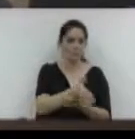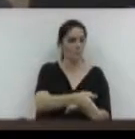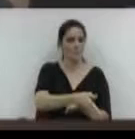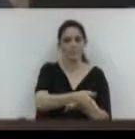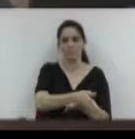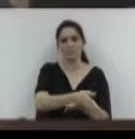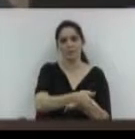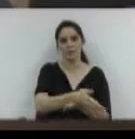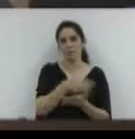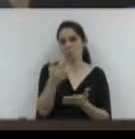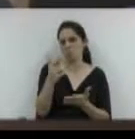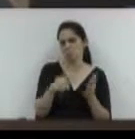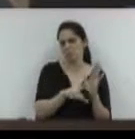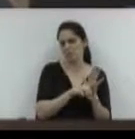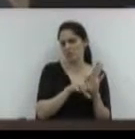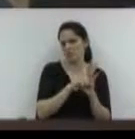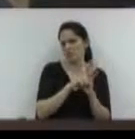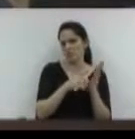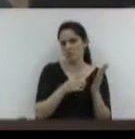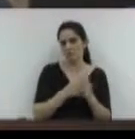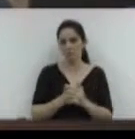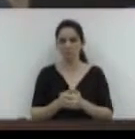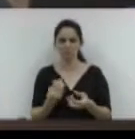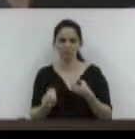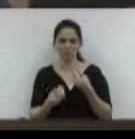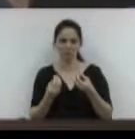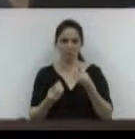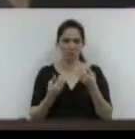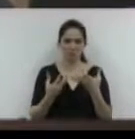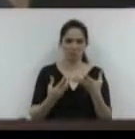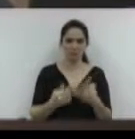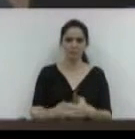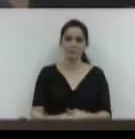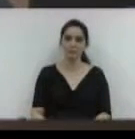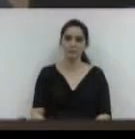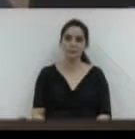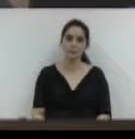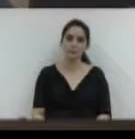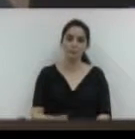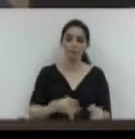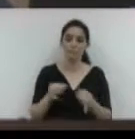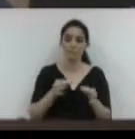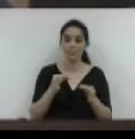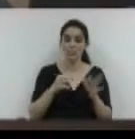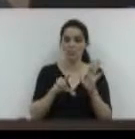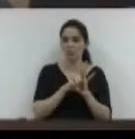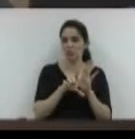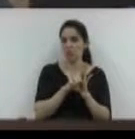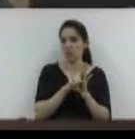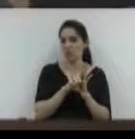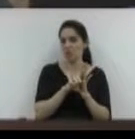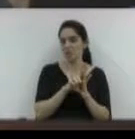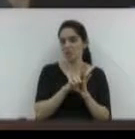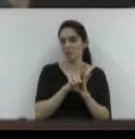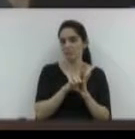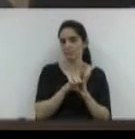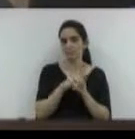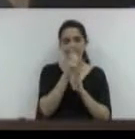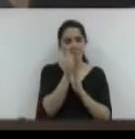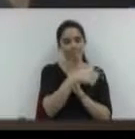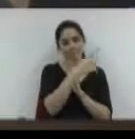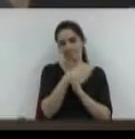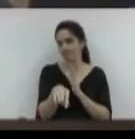inconstitucional. Pô, mas o que é isso? O projeto meu foi negado, que é o